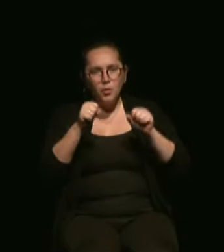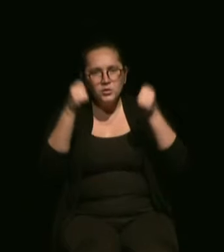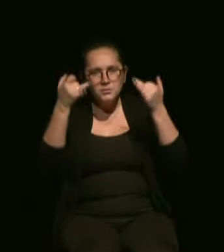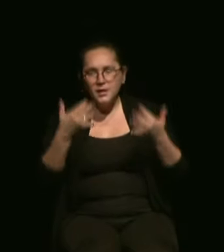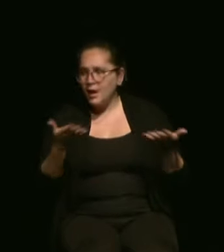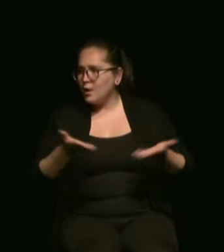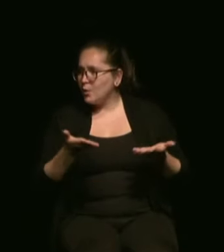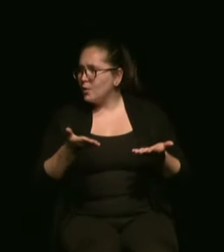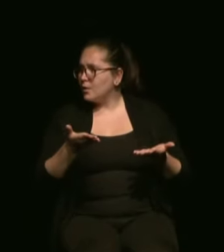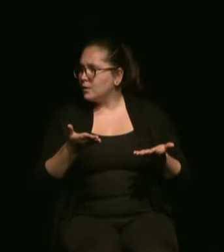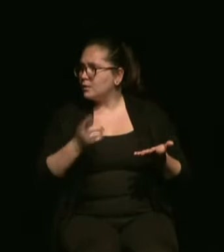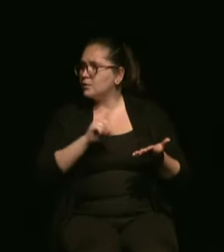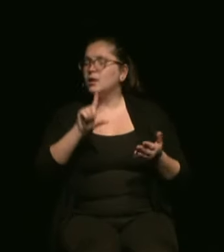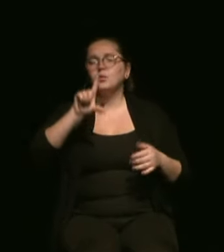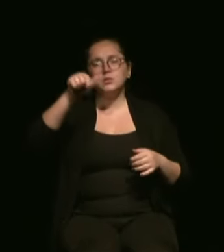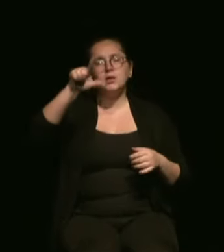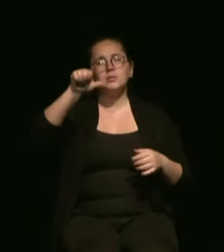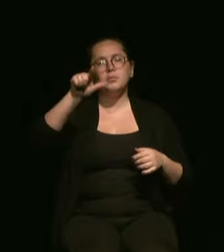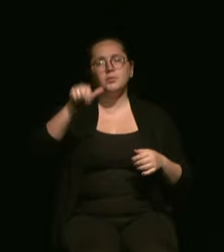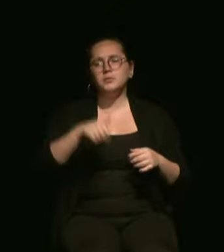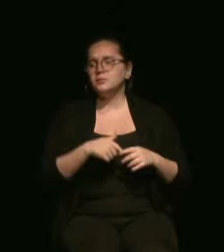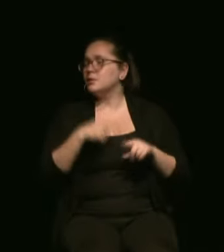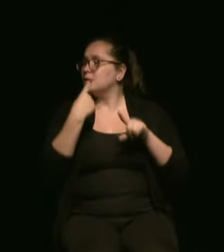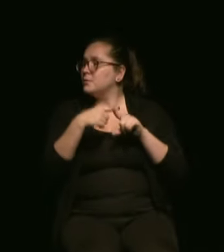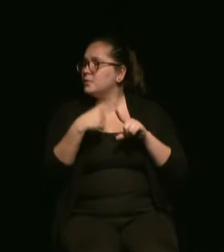Eu acho que não dá para falar agora. Não dá para falar agora.